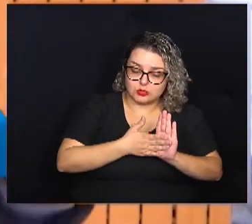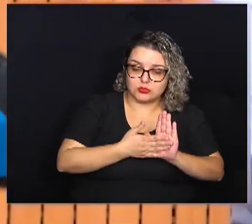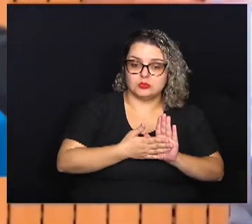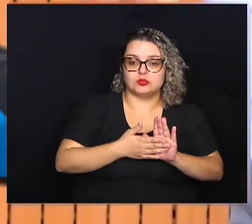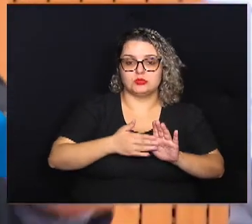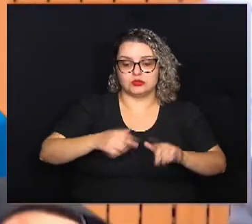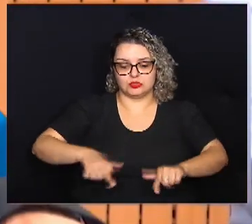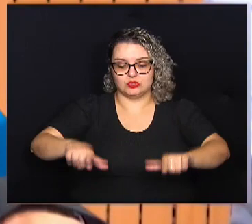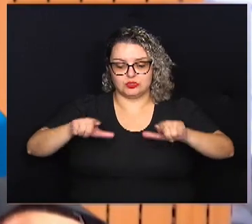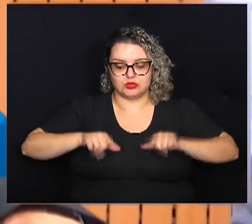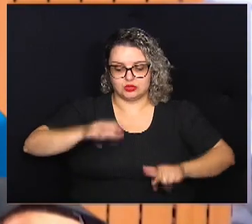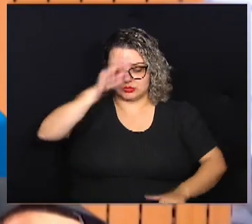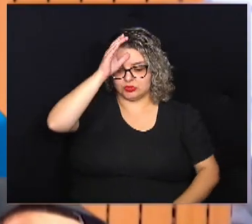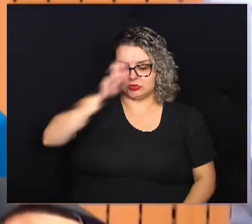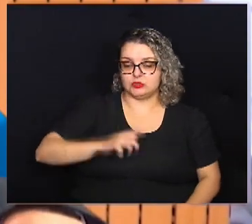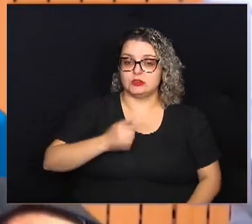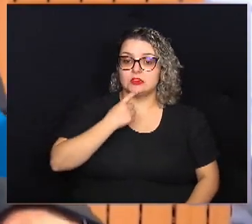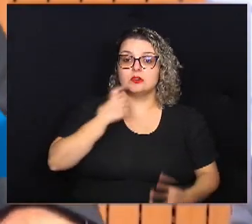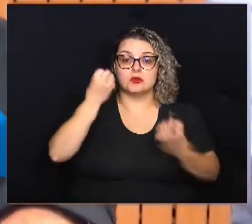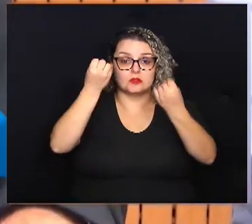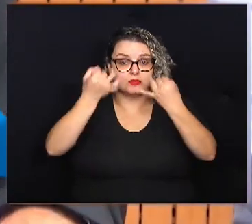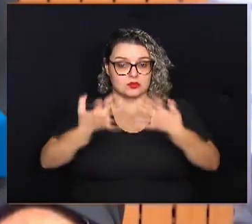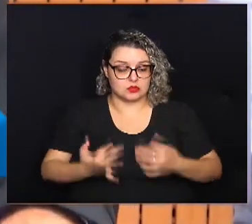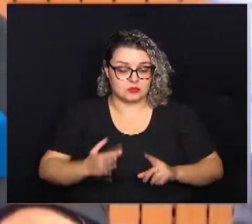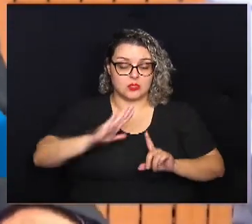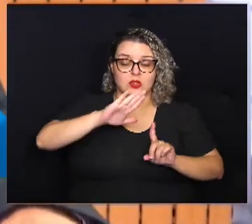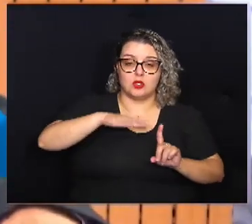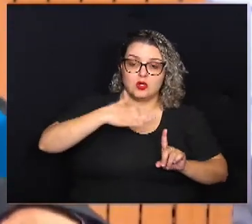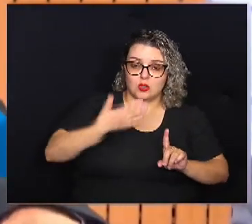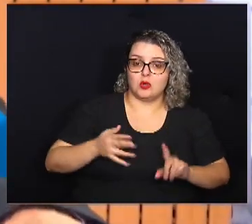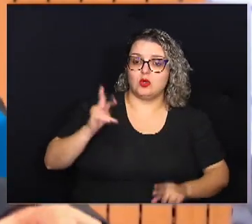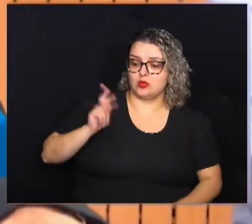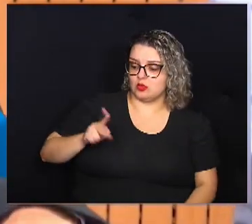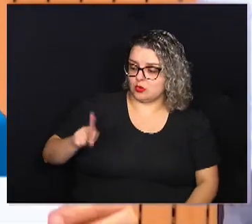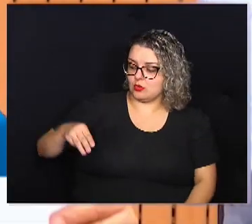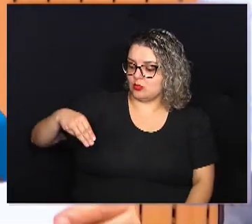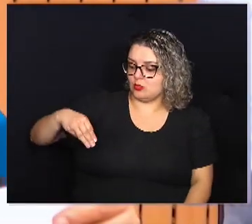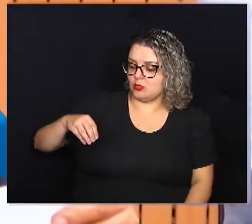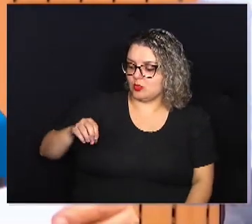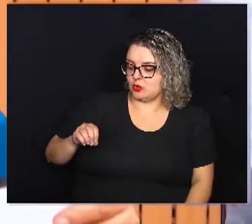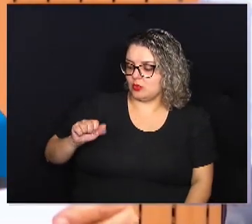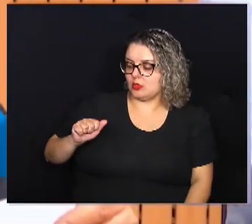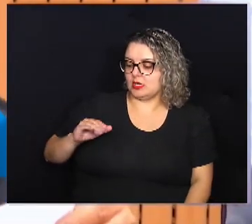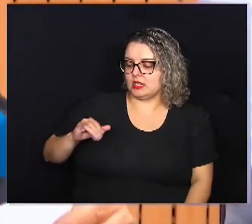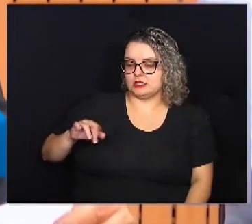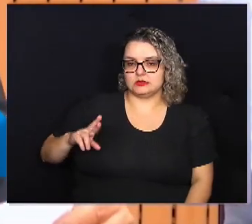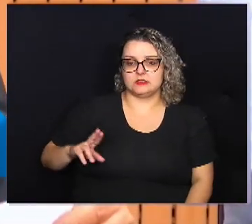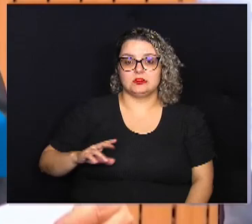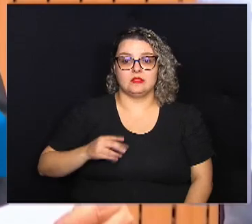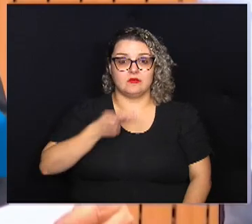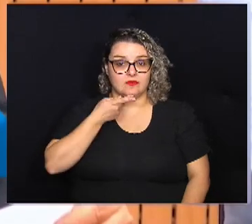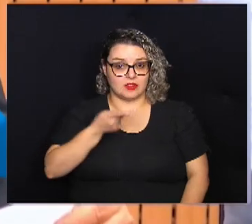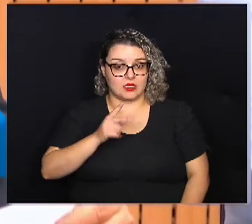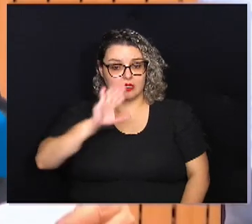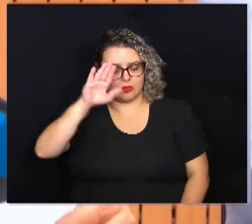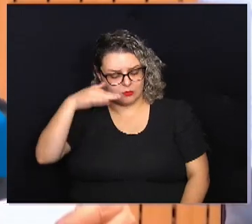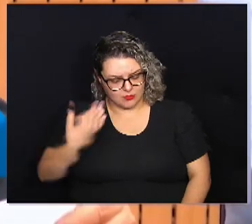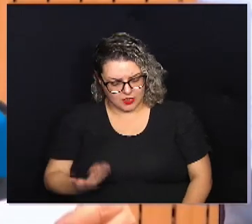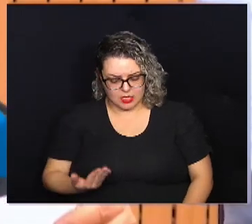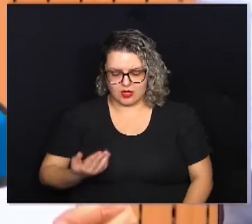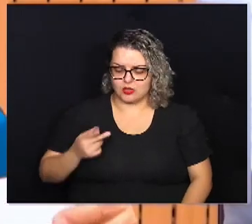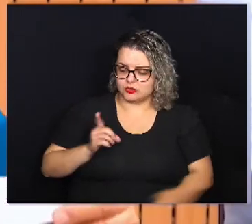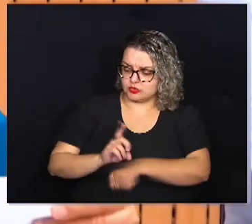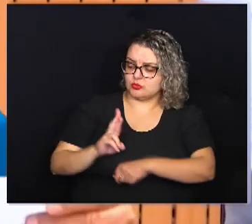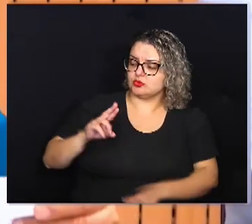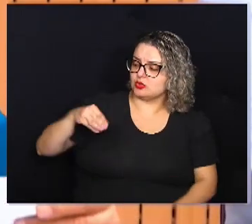da Barbarense justificou a homenagem ao professor Moacir Pereira. E que é uma honra muito grande, doutor Moacir, estar